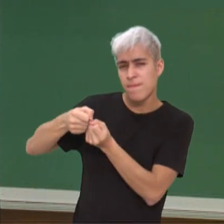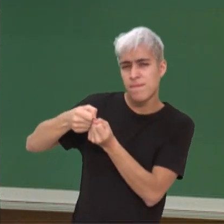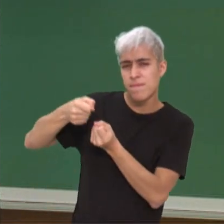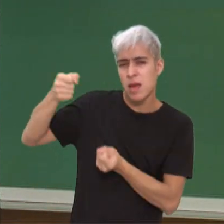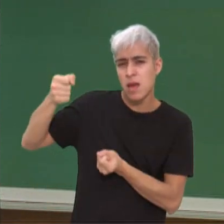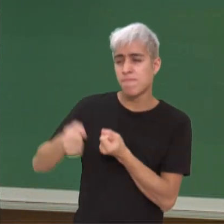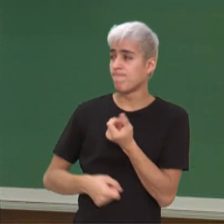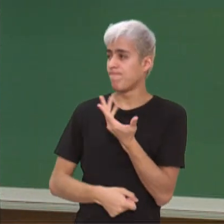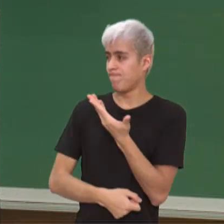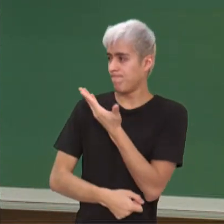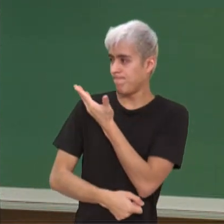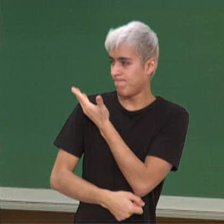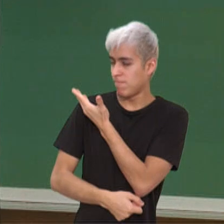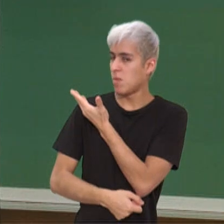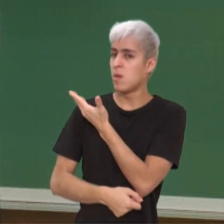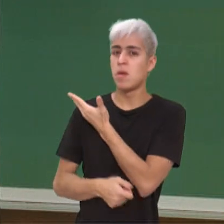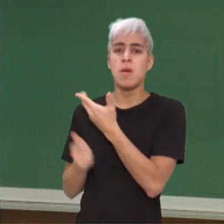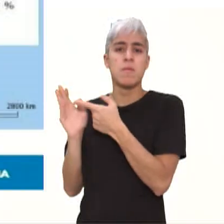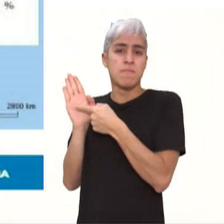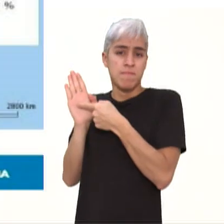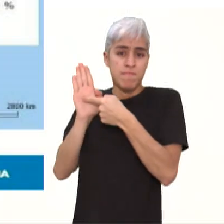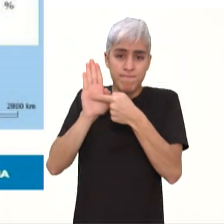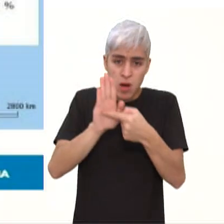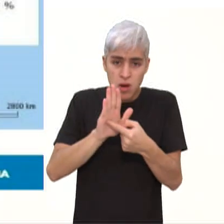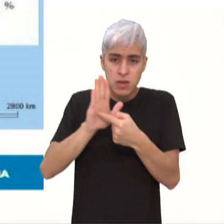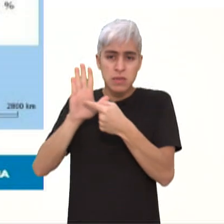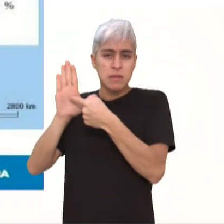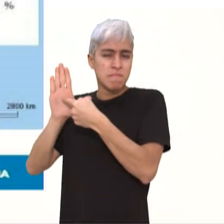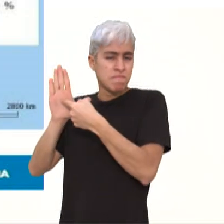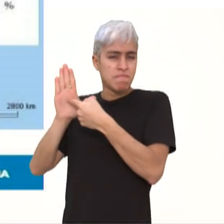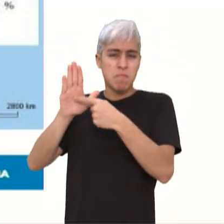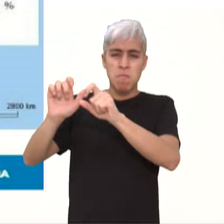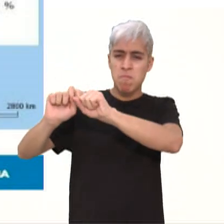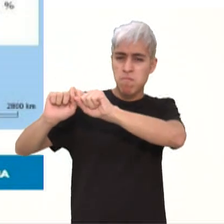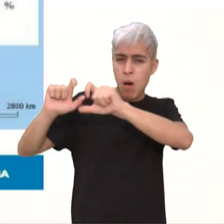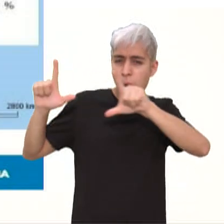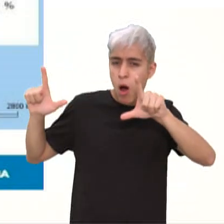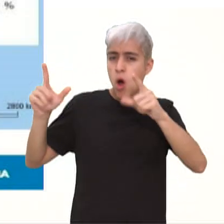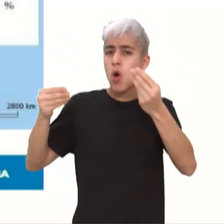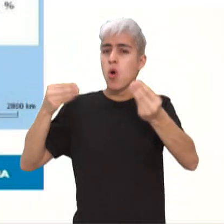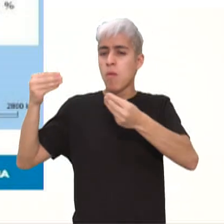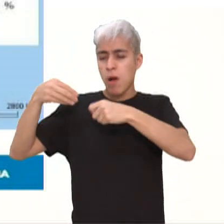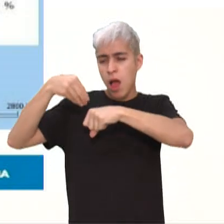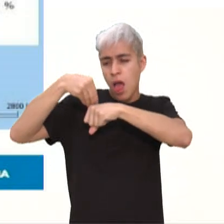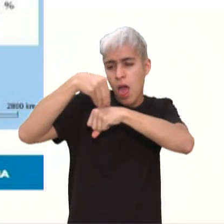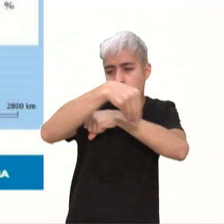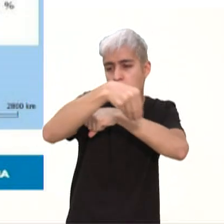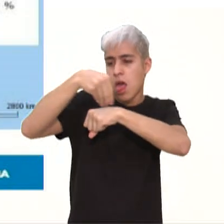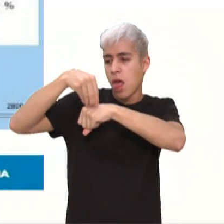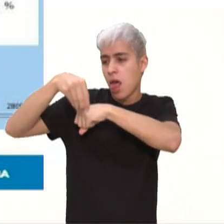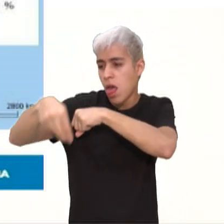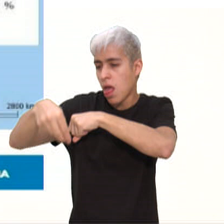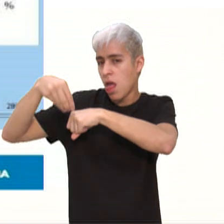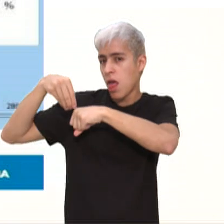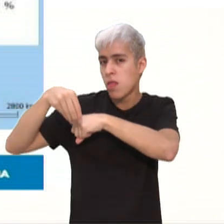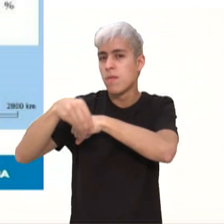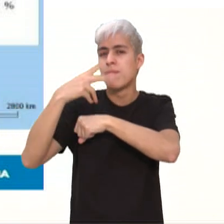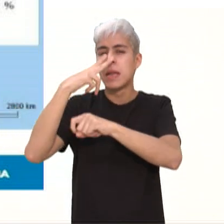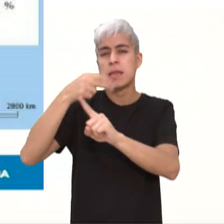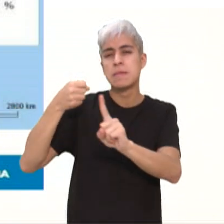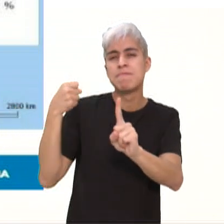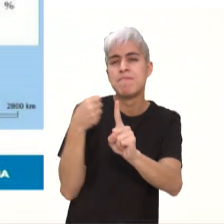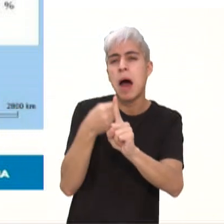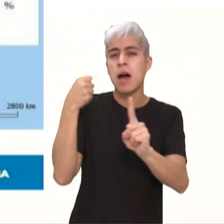o mapa mundi, que vai demonstrar aqui a distribuição do impacto,